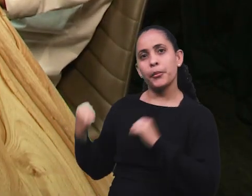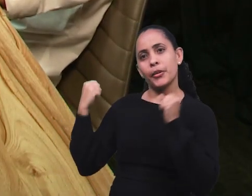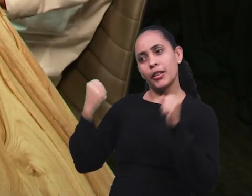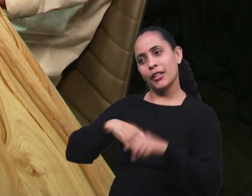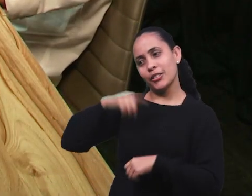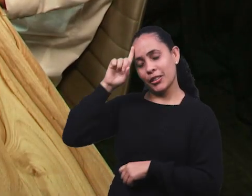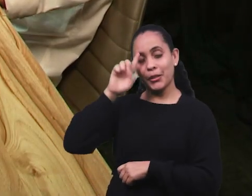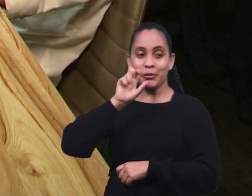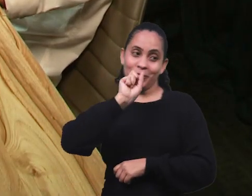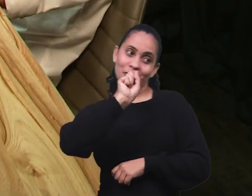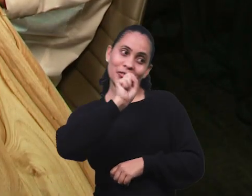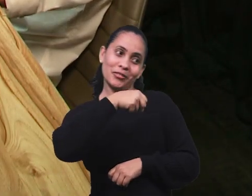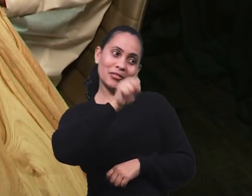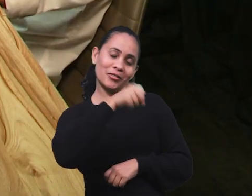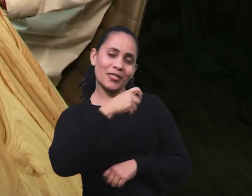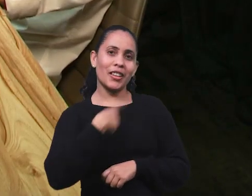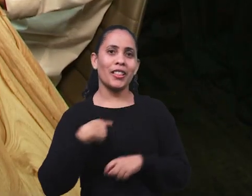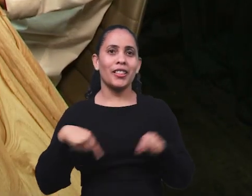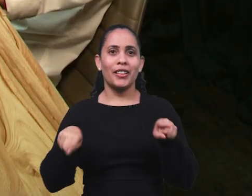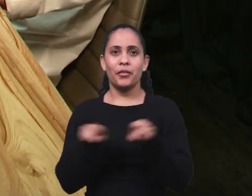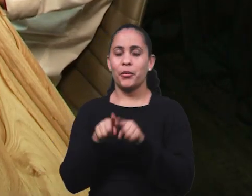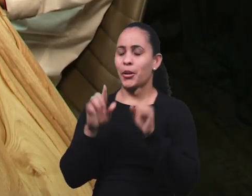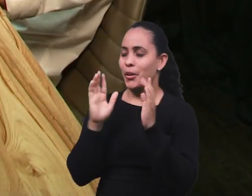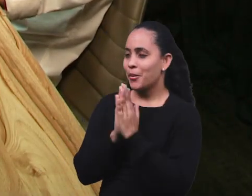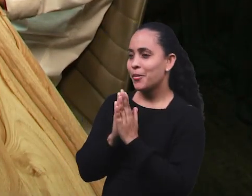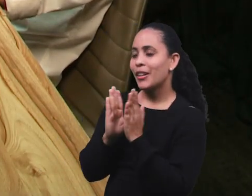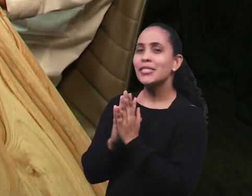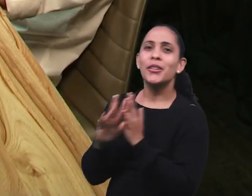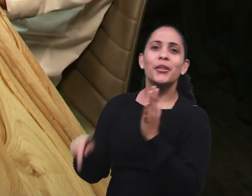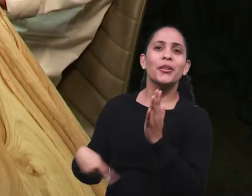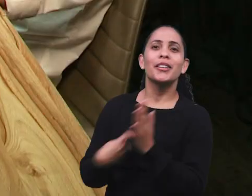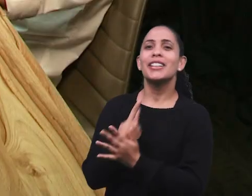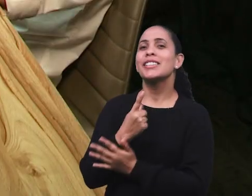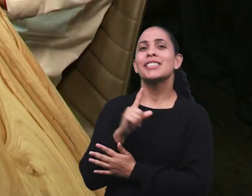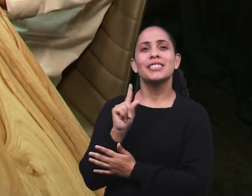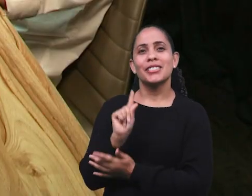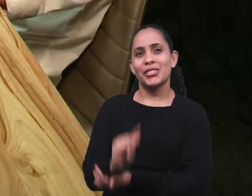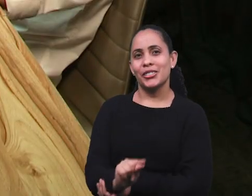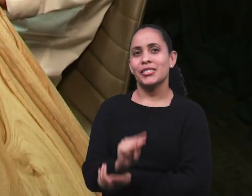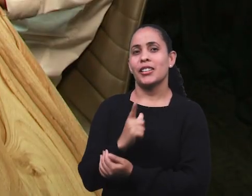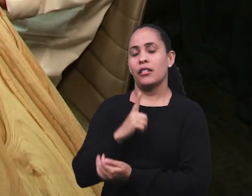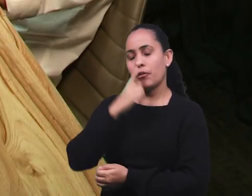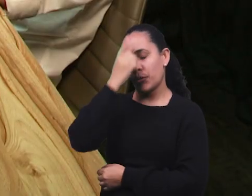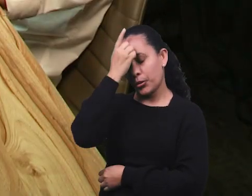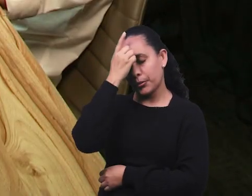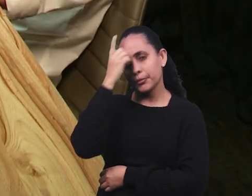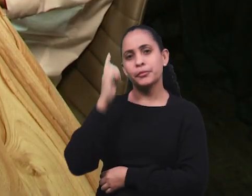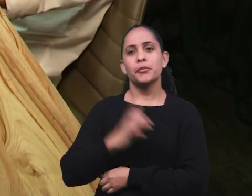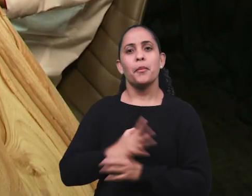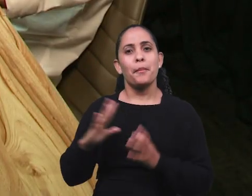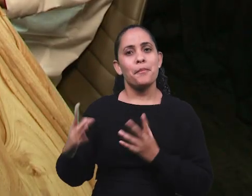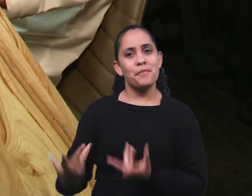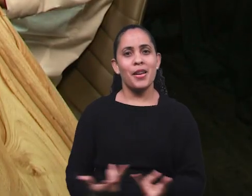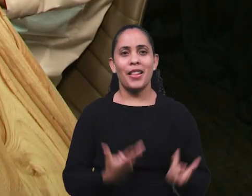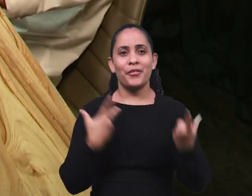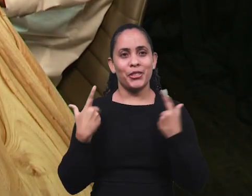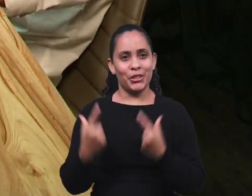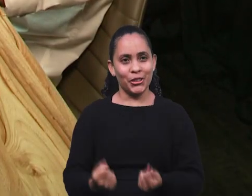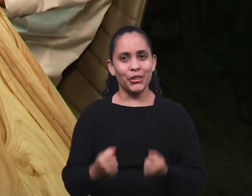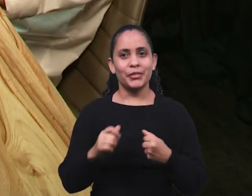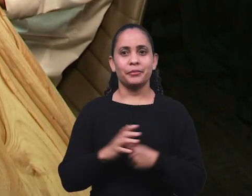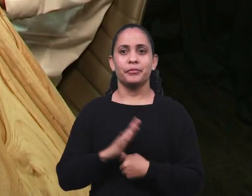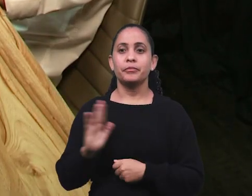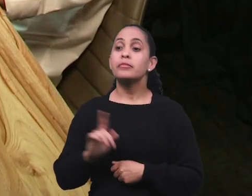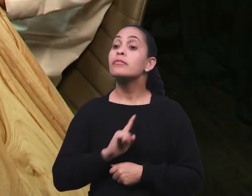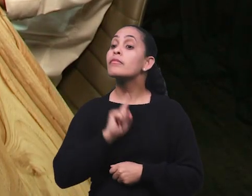né? Sim. Glória a Deus. O motivo de uma oração, aí foi lá, aconteceu. O dom Isso entregue. é muito tremendo. O dom entregue para